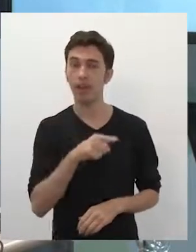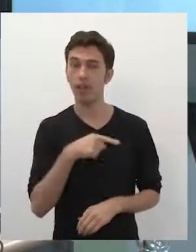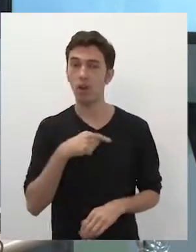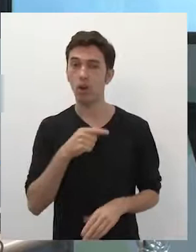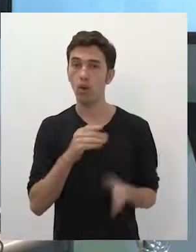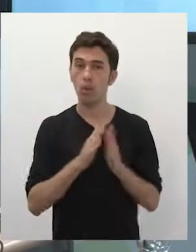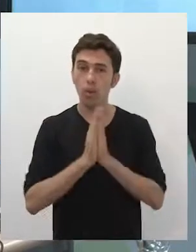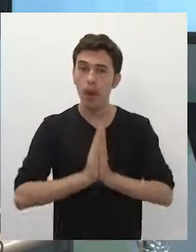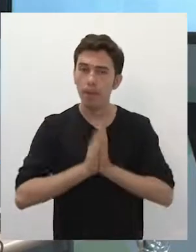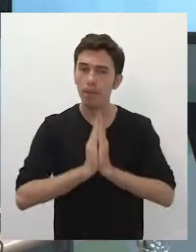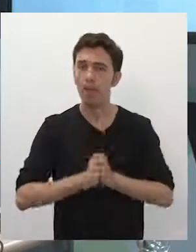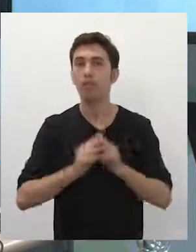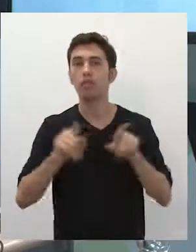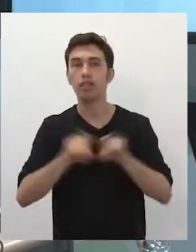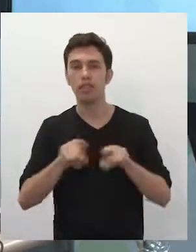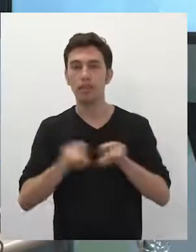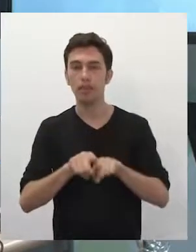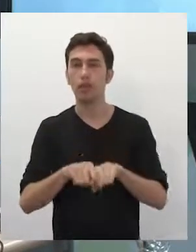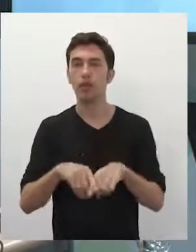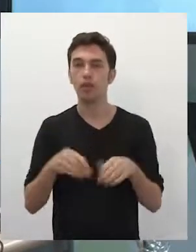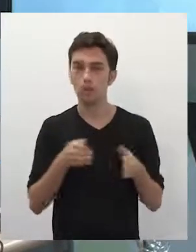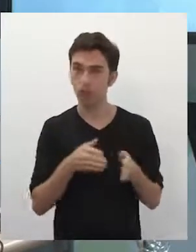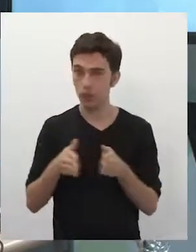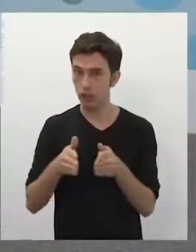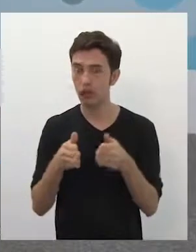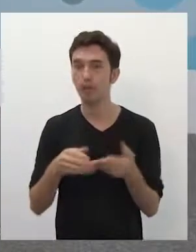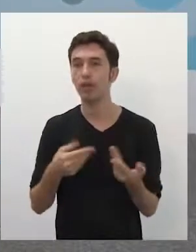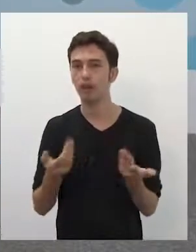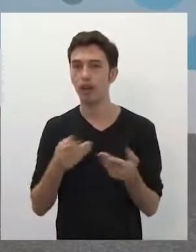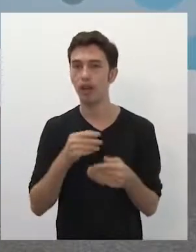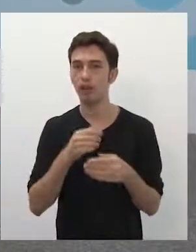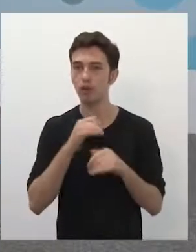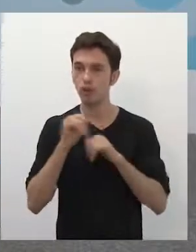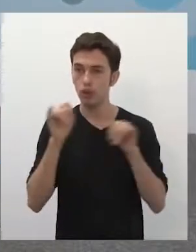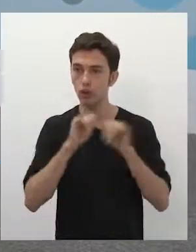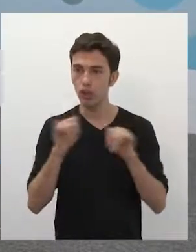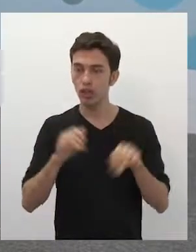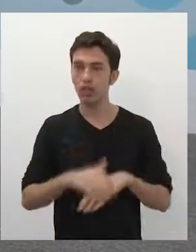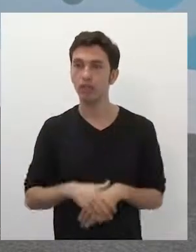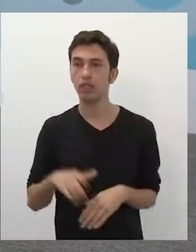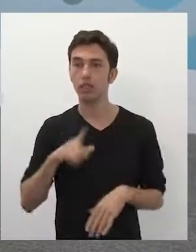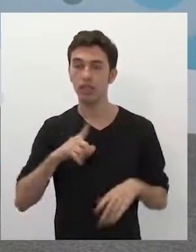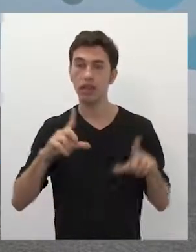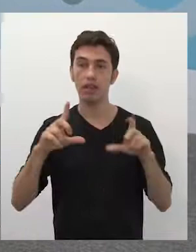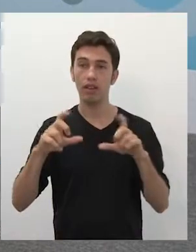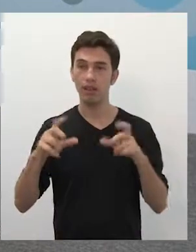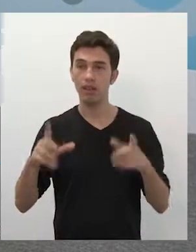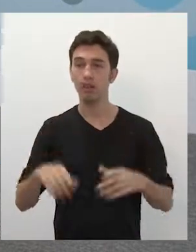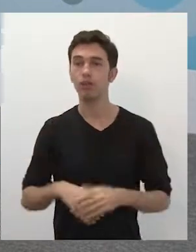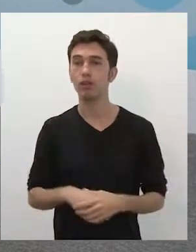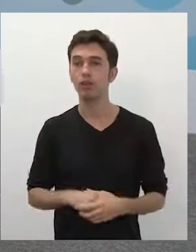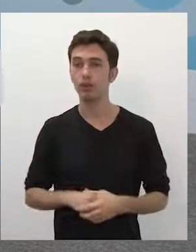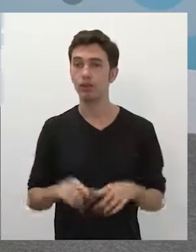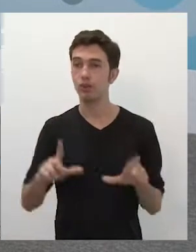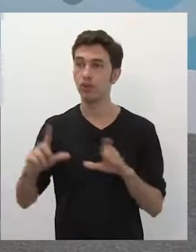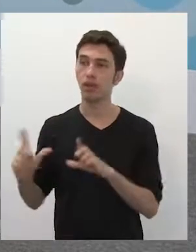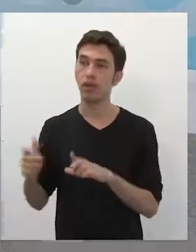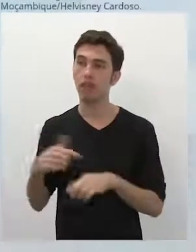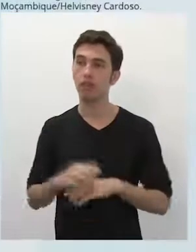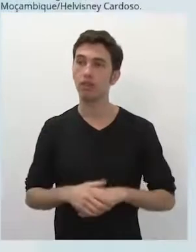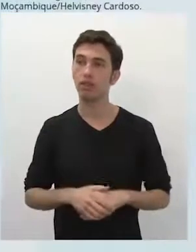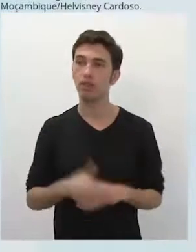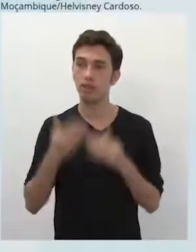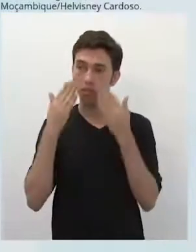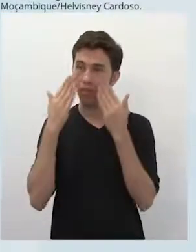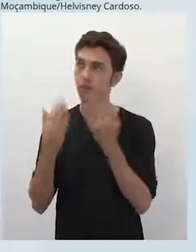e o direcionamento também, querendo ou não, do jornalista, né? E tem até a fotinha ali do lado também que mostra isso de certa forma,